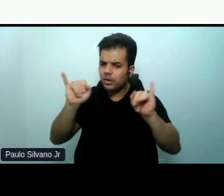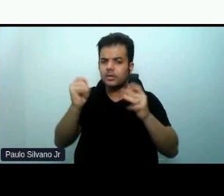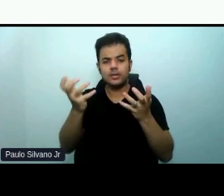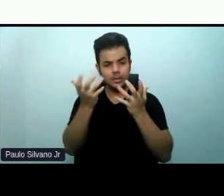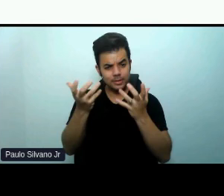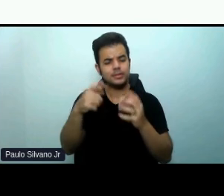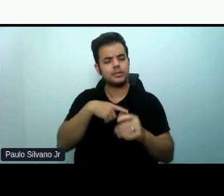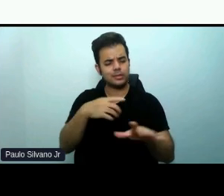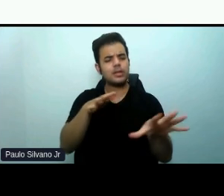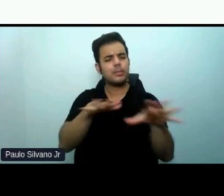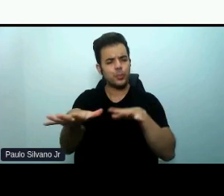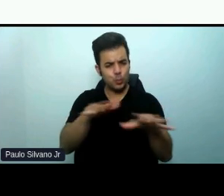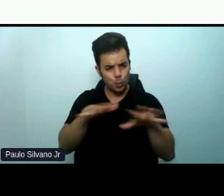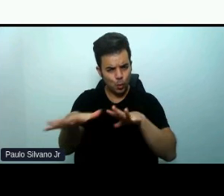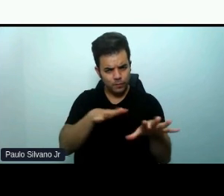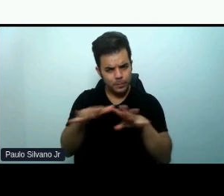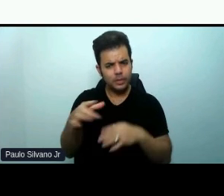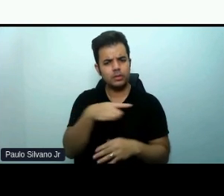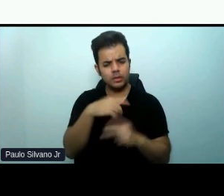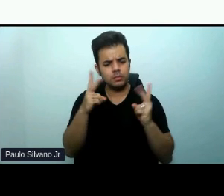um movimento,